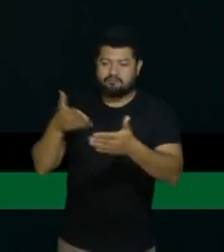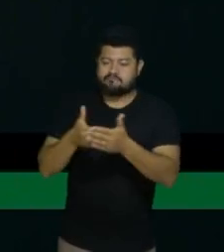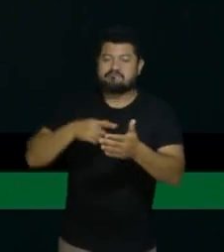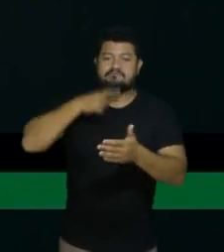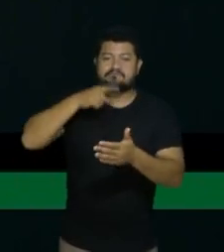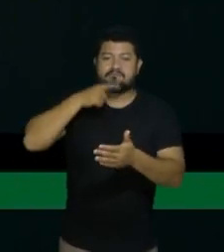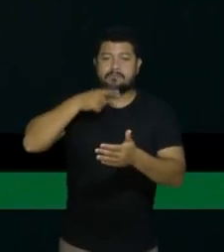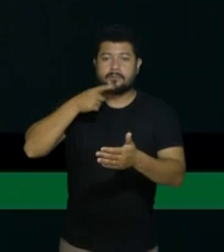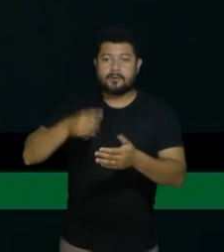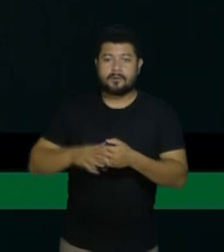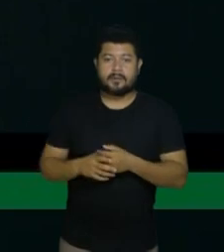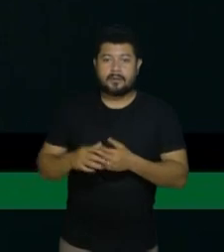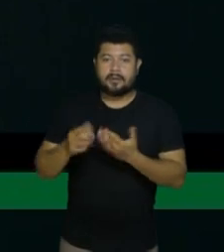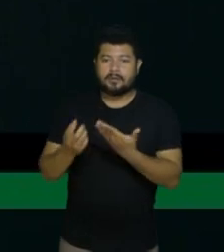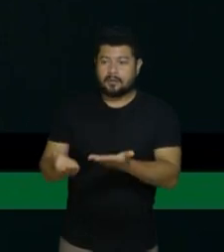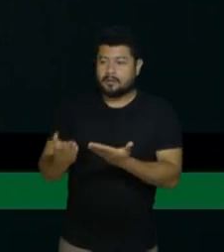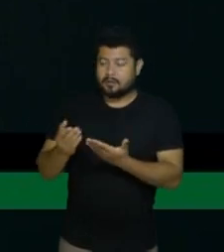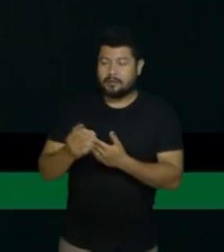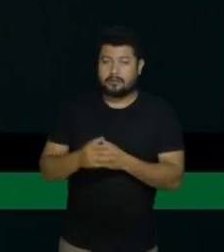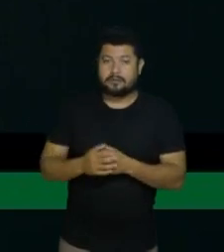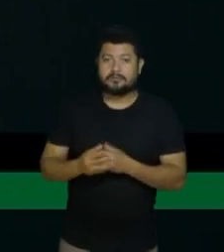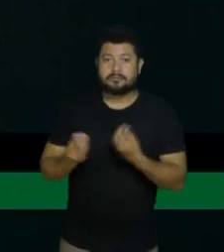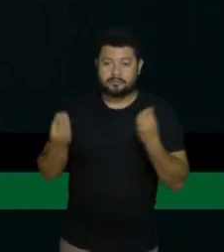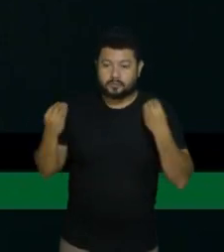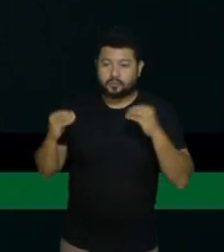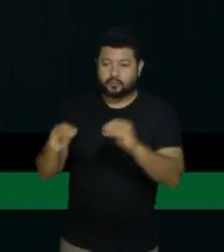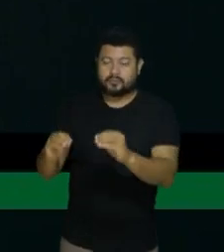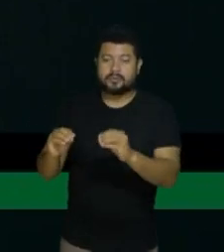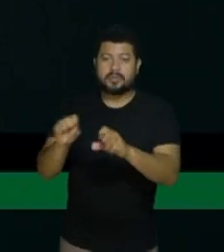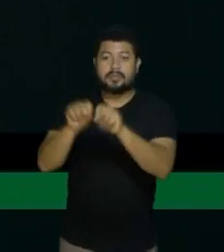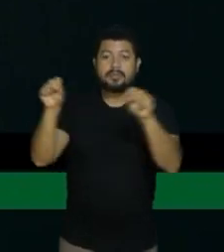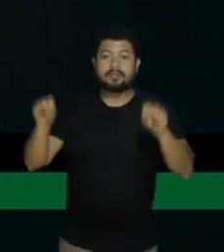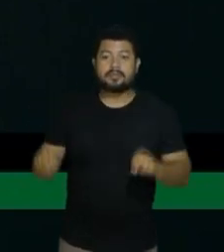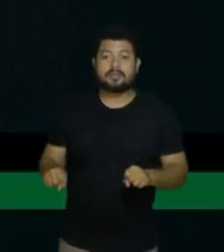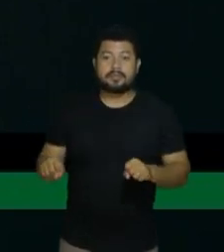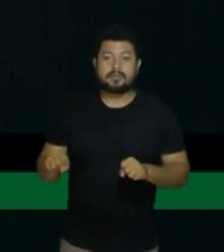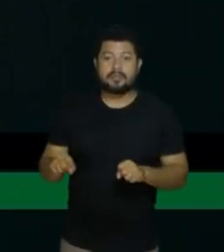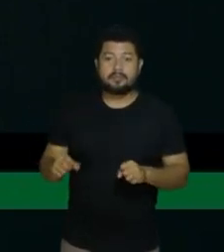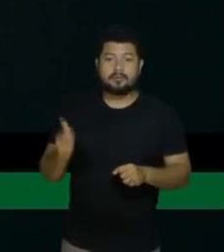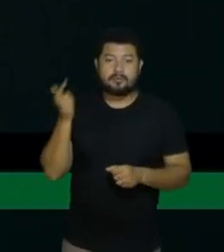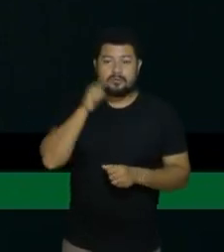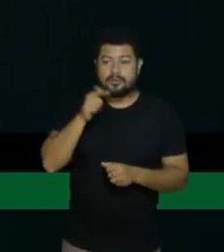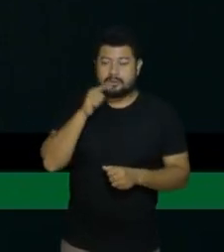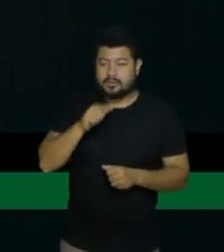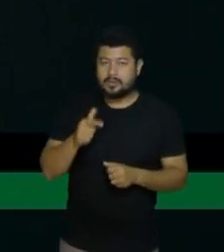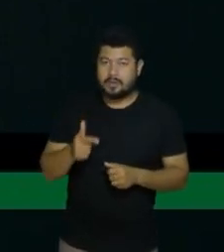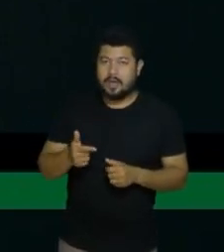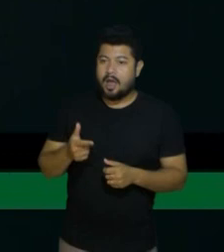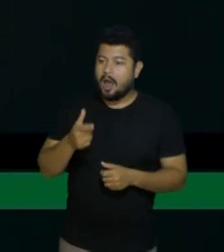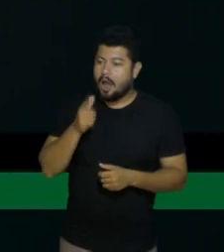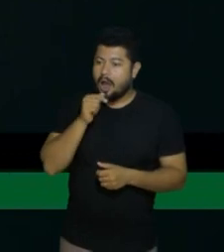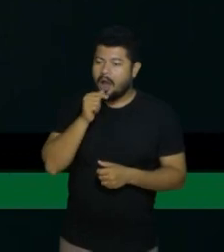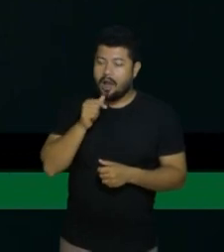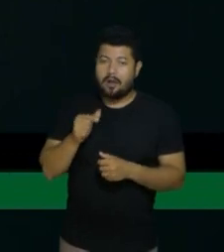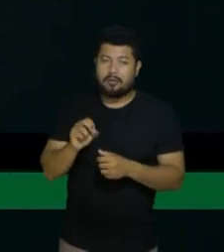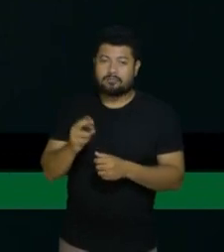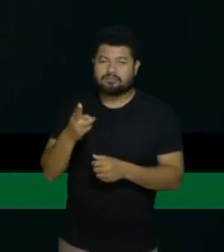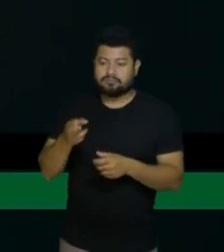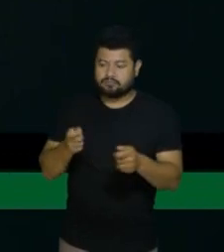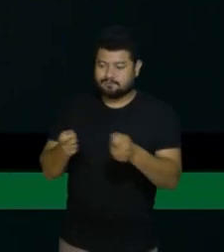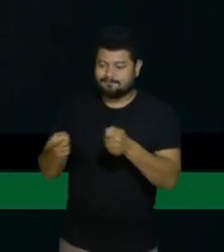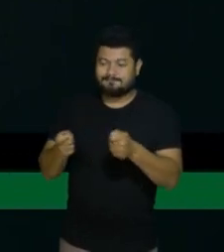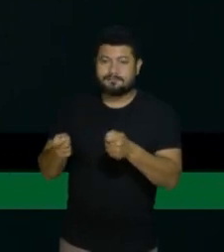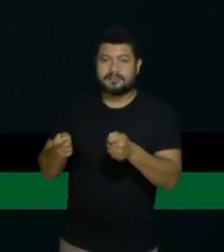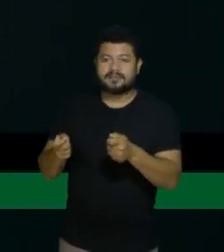implantem esses sistemas próprios para a captação e a retenção das